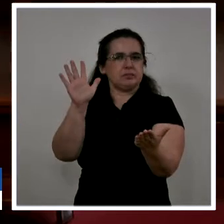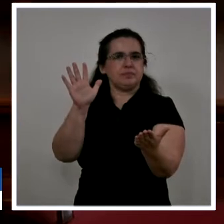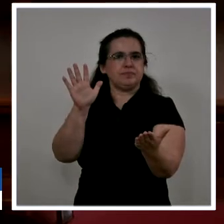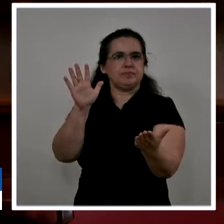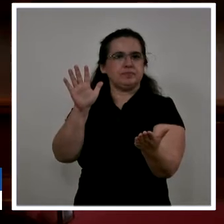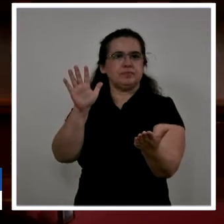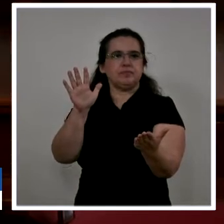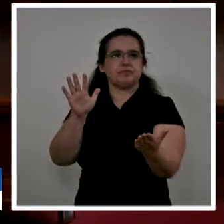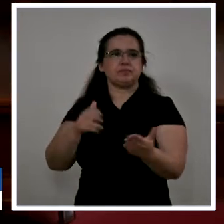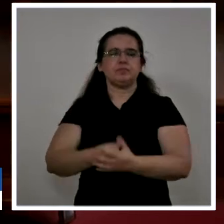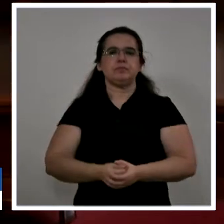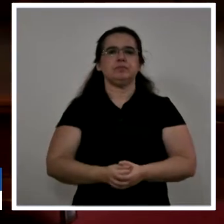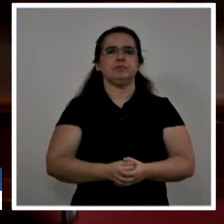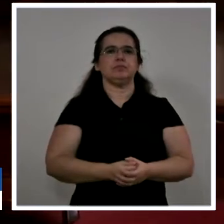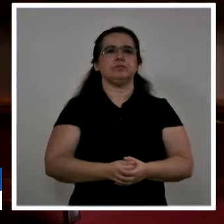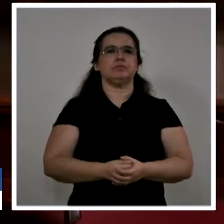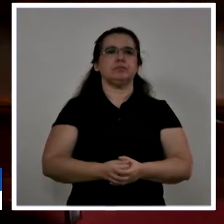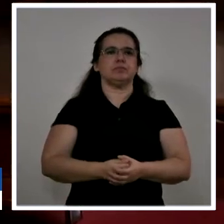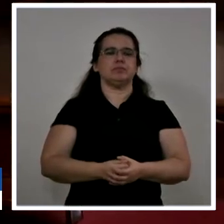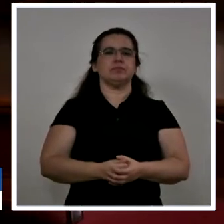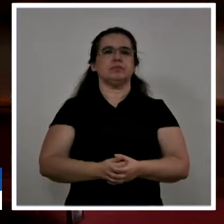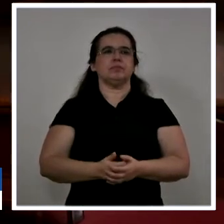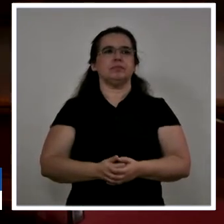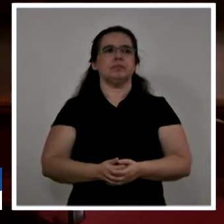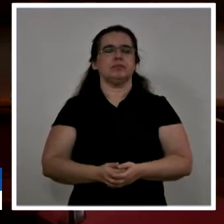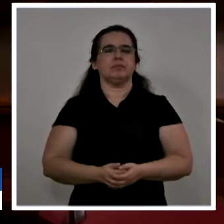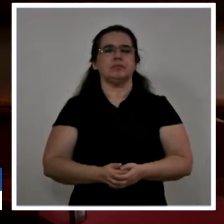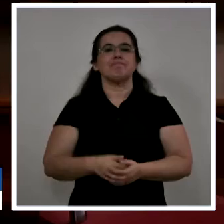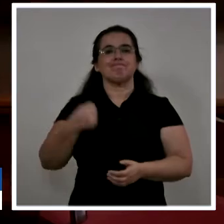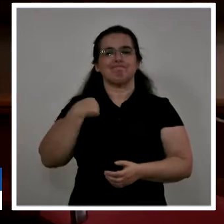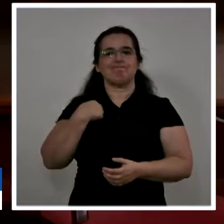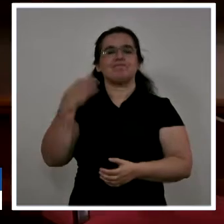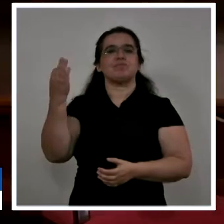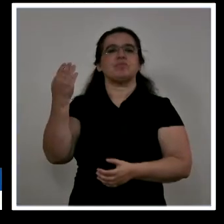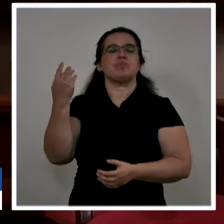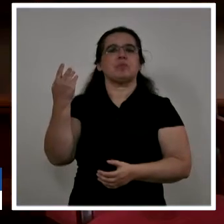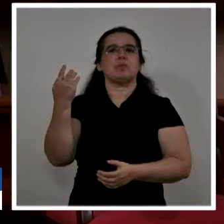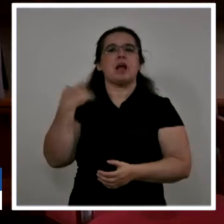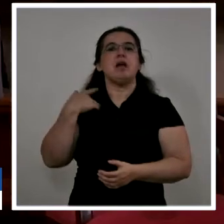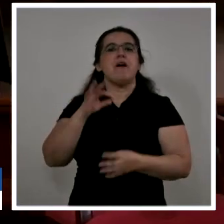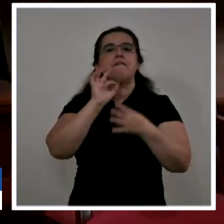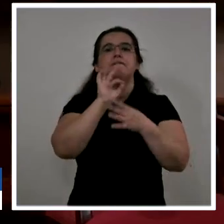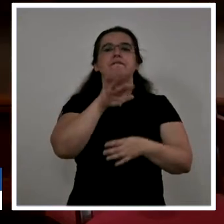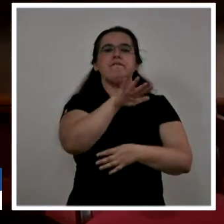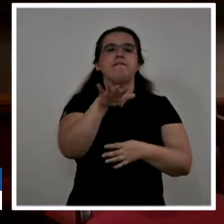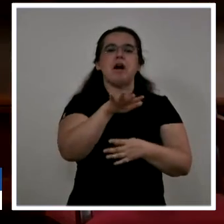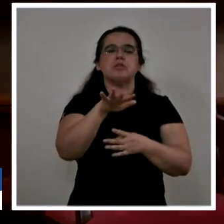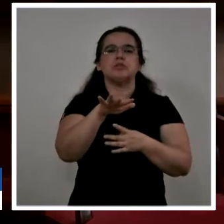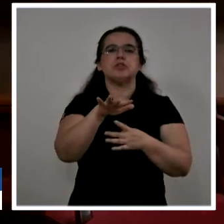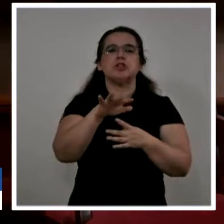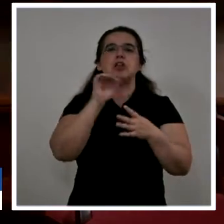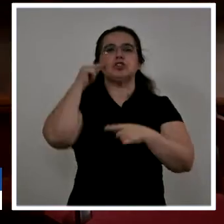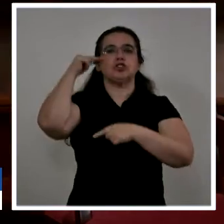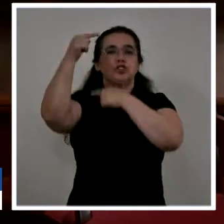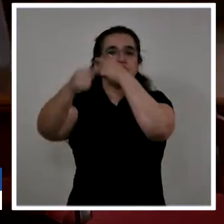are substantial genetic and environmental, de que existem fatores genéticos e